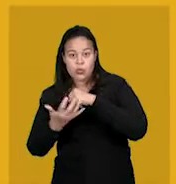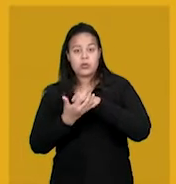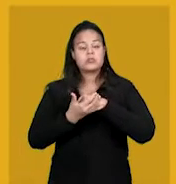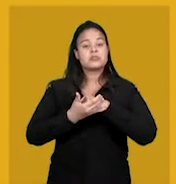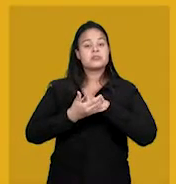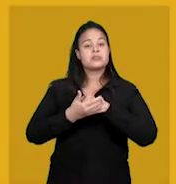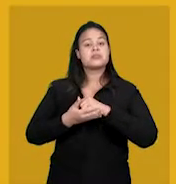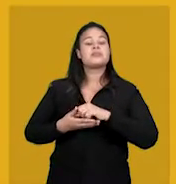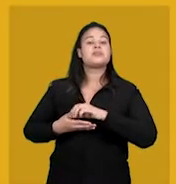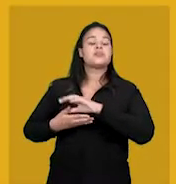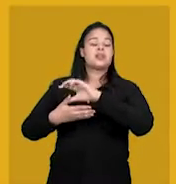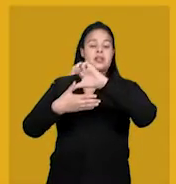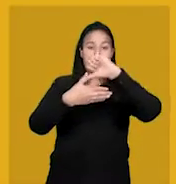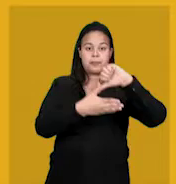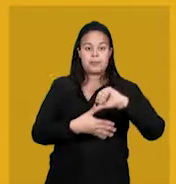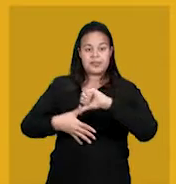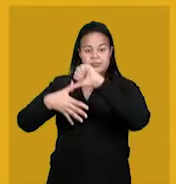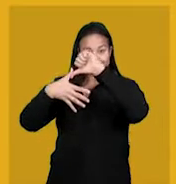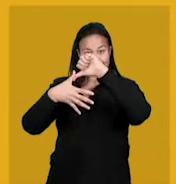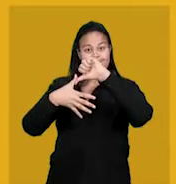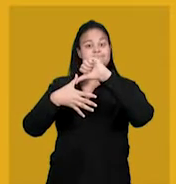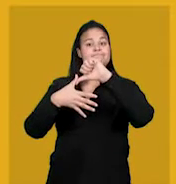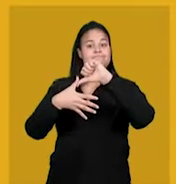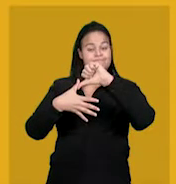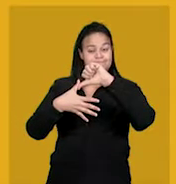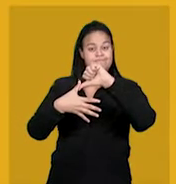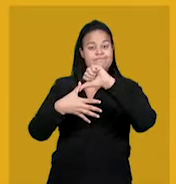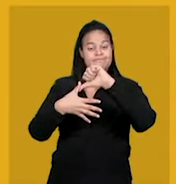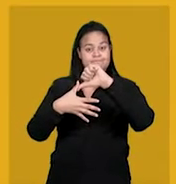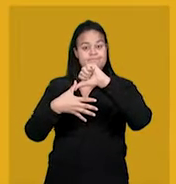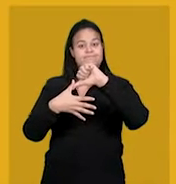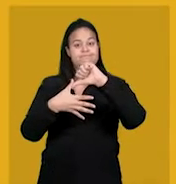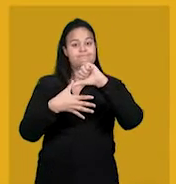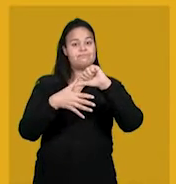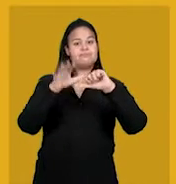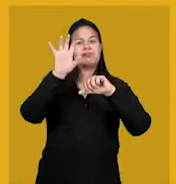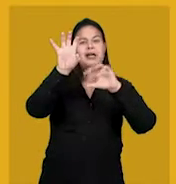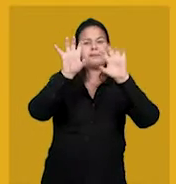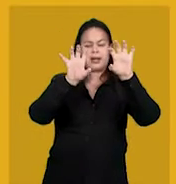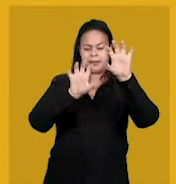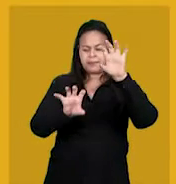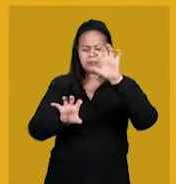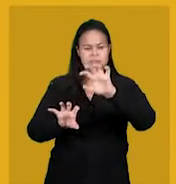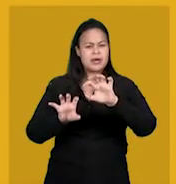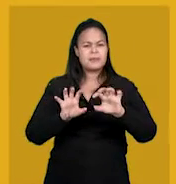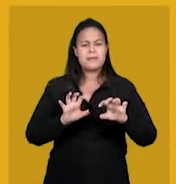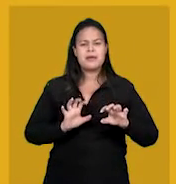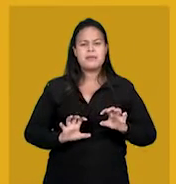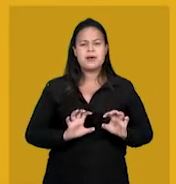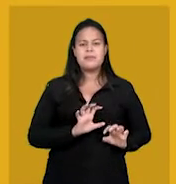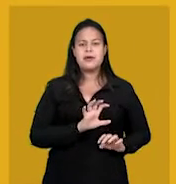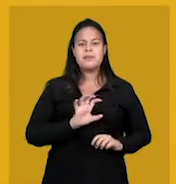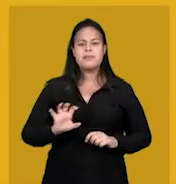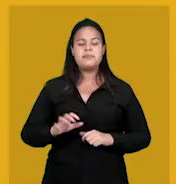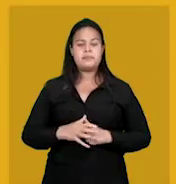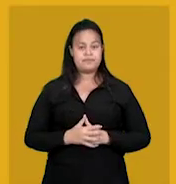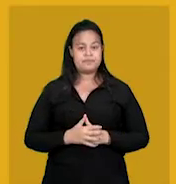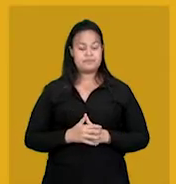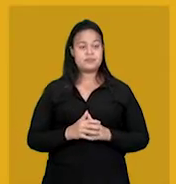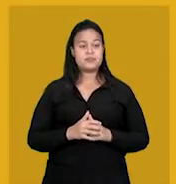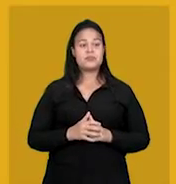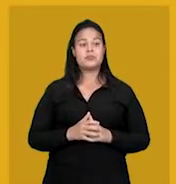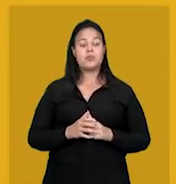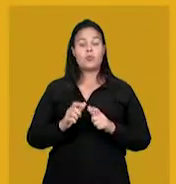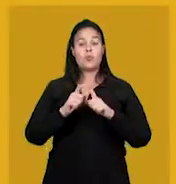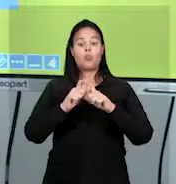geral. Quanto mais está dividido por estados ou províncias, né? Quanto mais largo